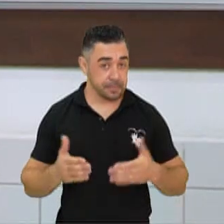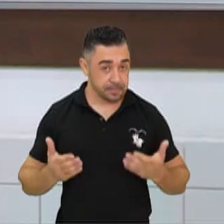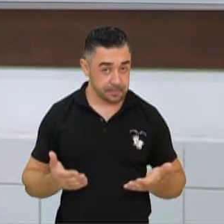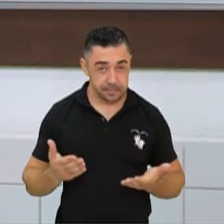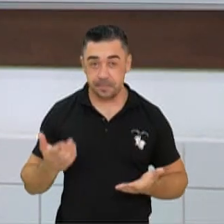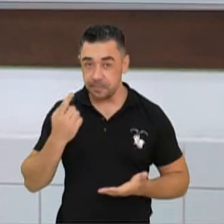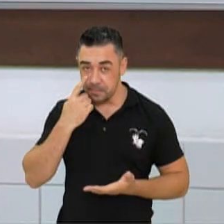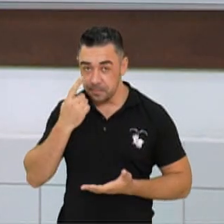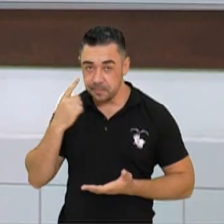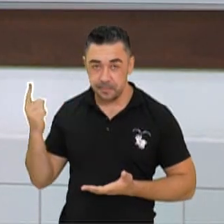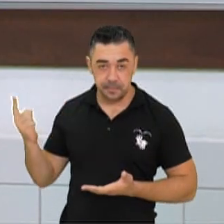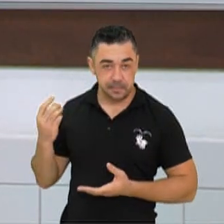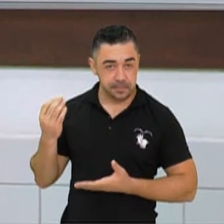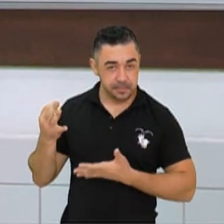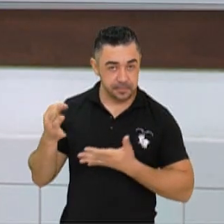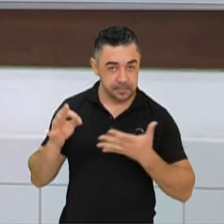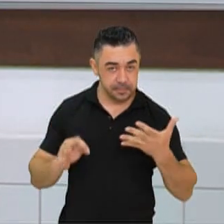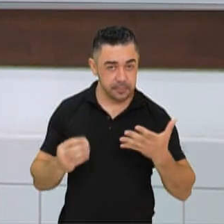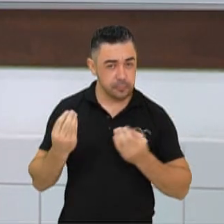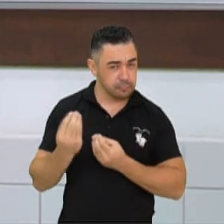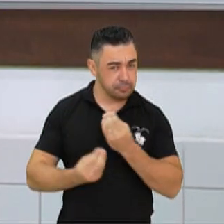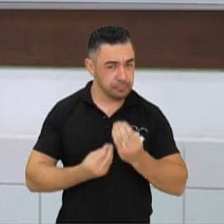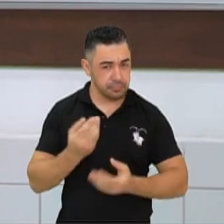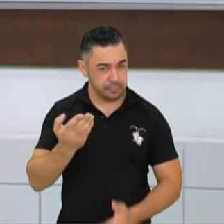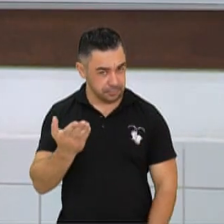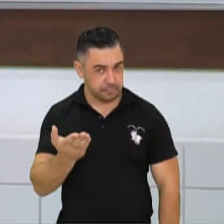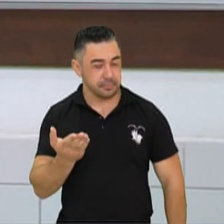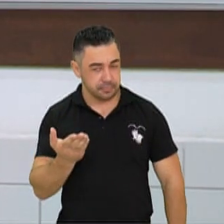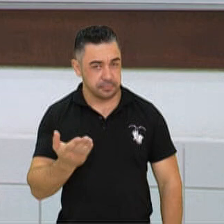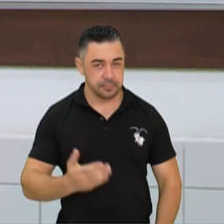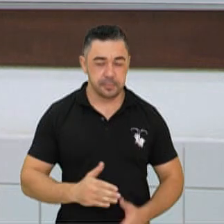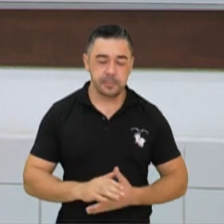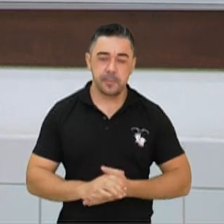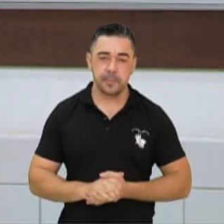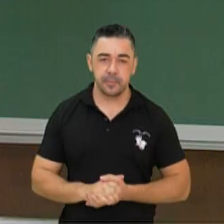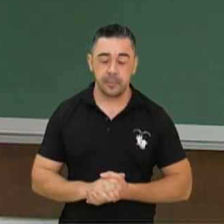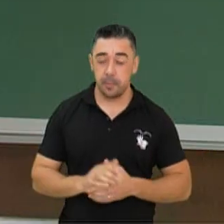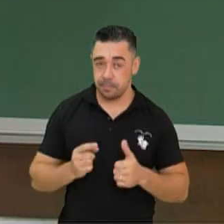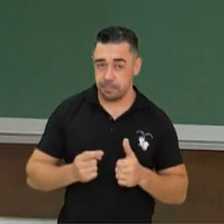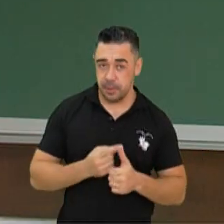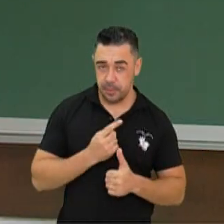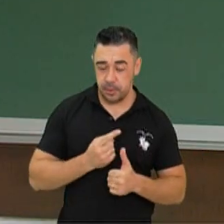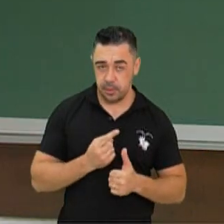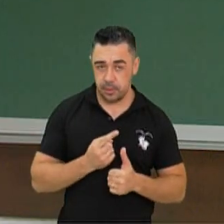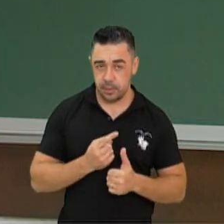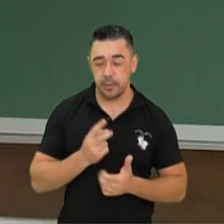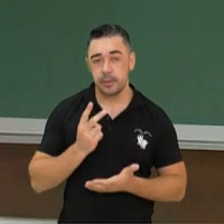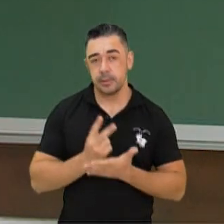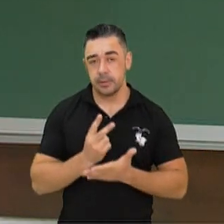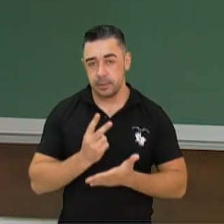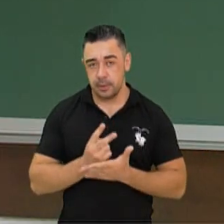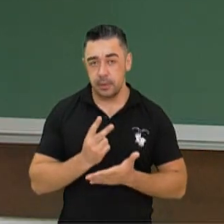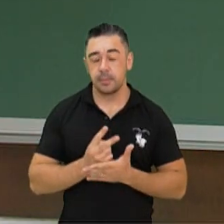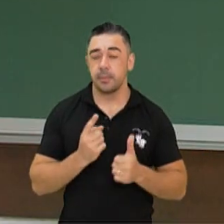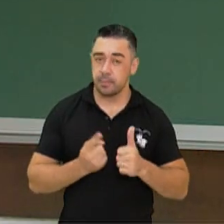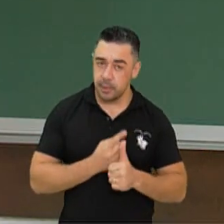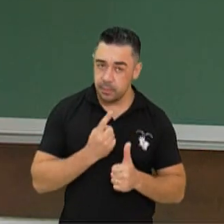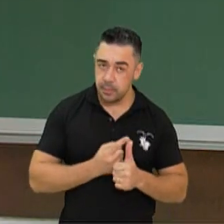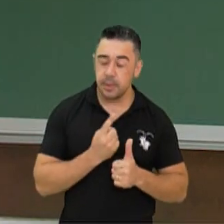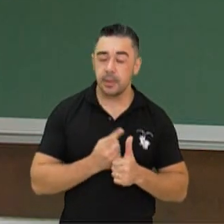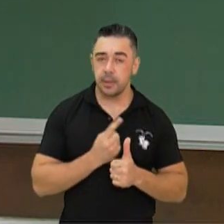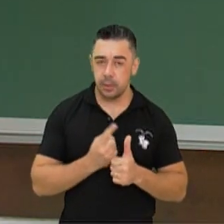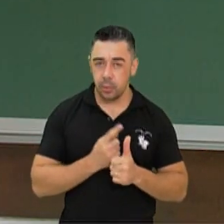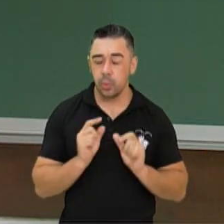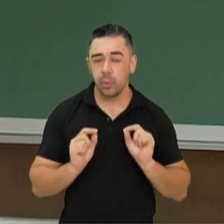Então vamos lá, pessoal, verificar como foi que vocês resolveram esse exercício. O primeiro passo, eu gosto sempre de dizer o que a gente faz primeiro,